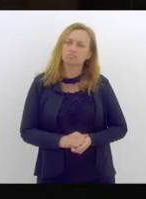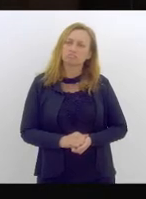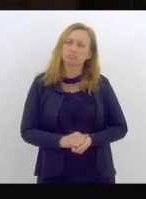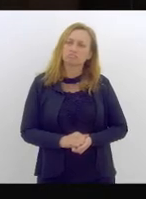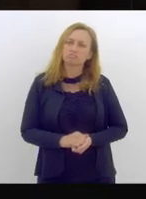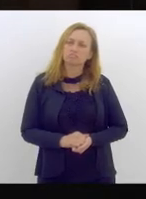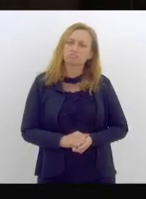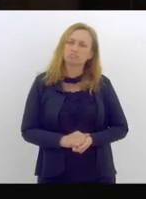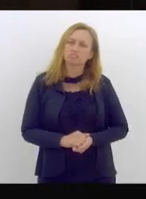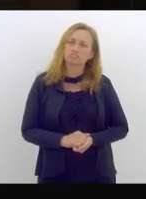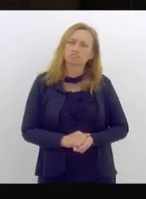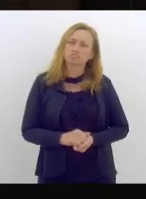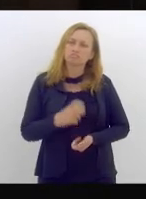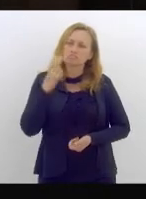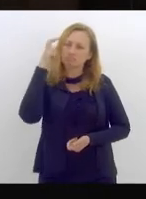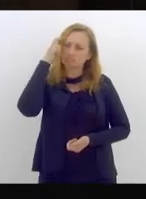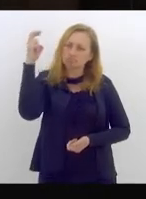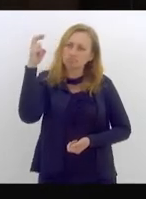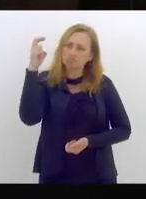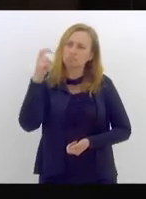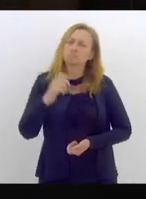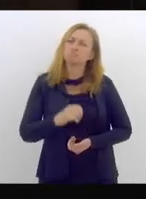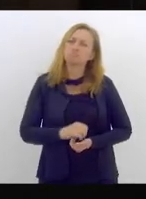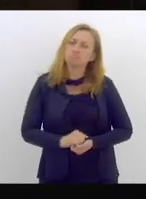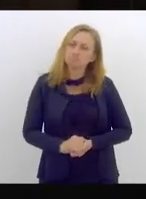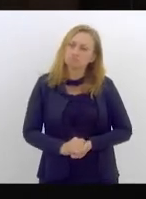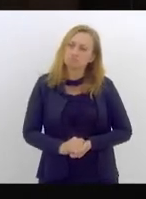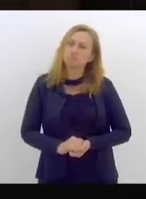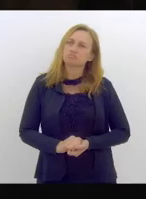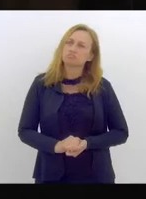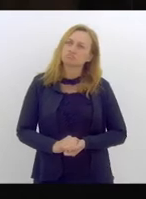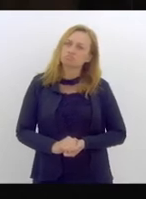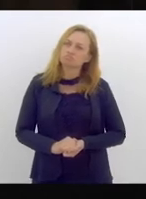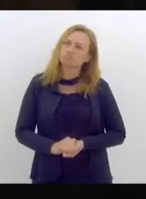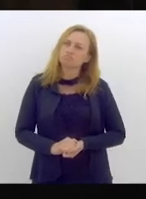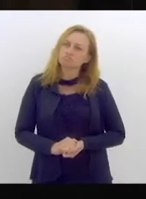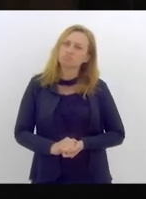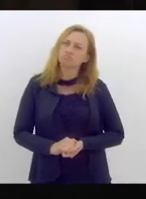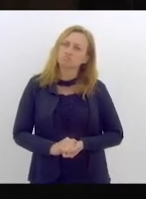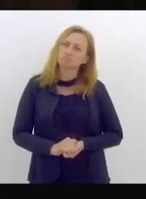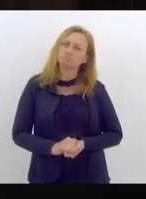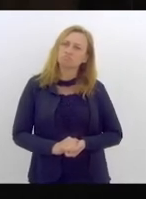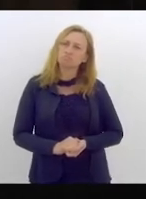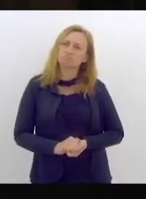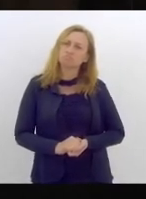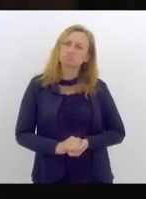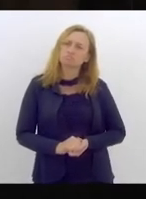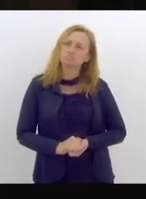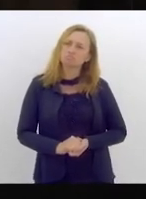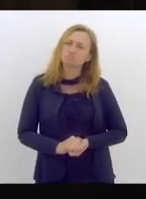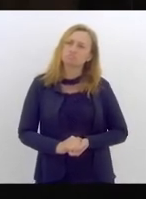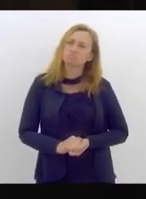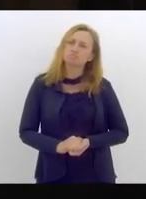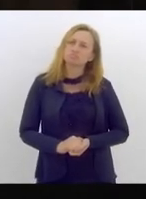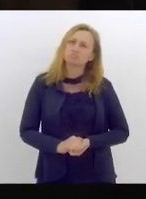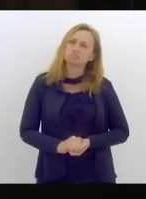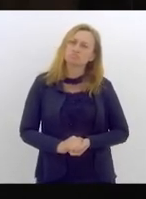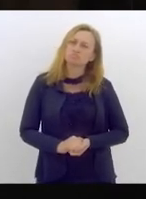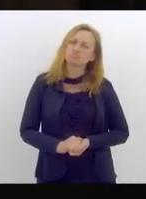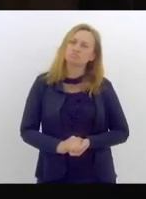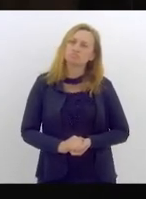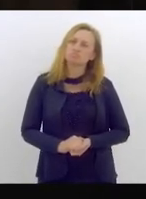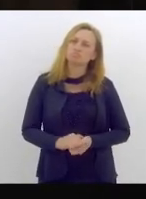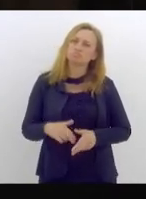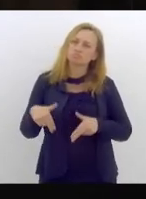poder intelectual vigoroso e de altíssimo nível A militância